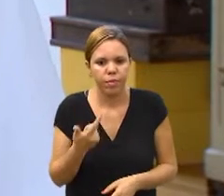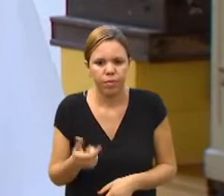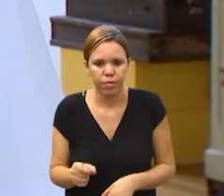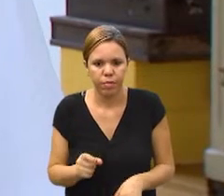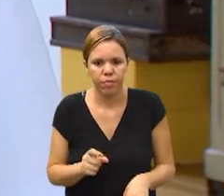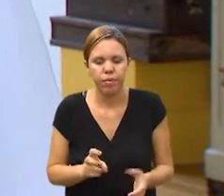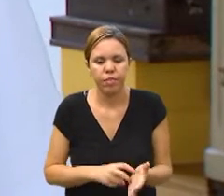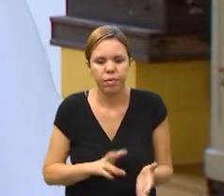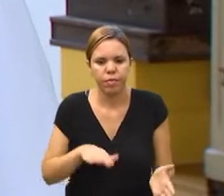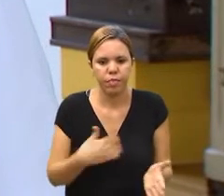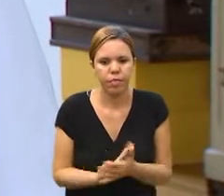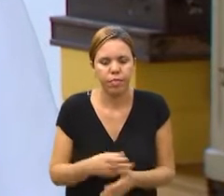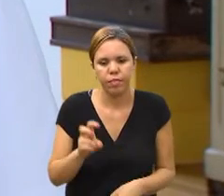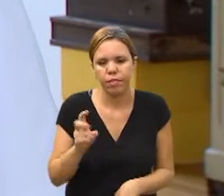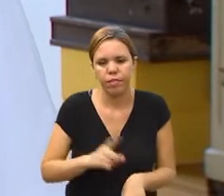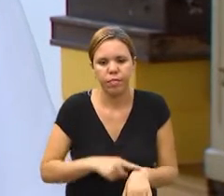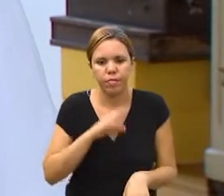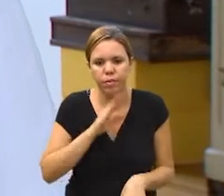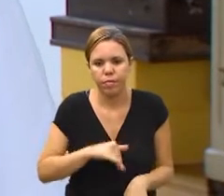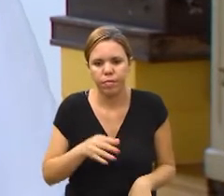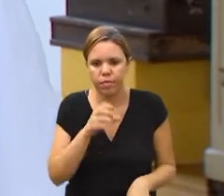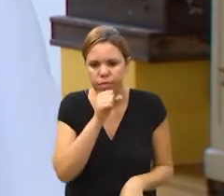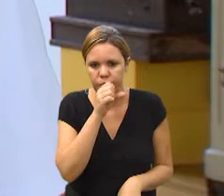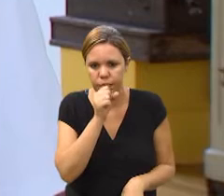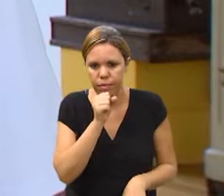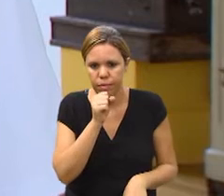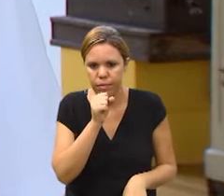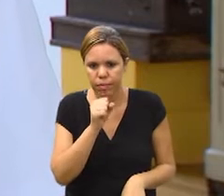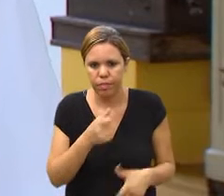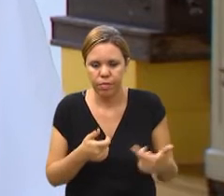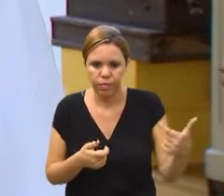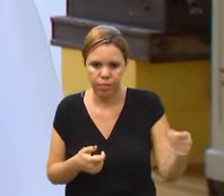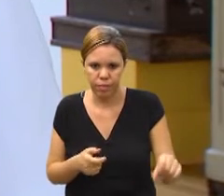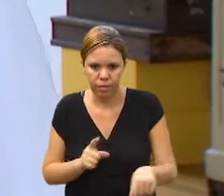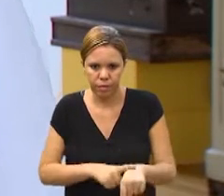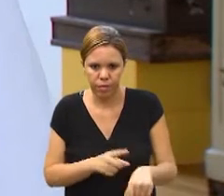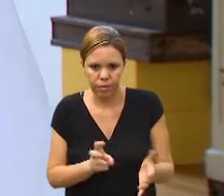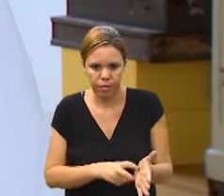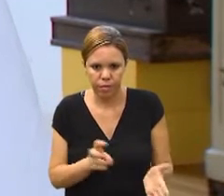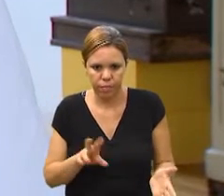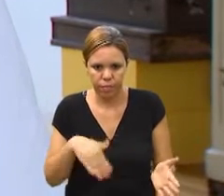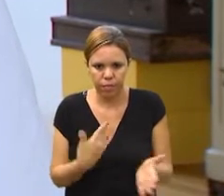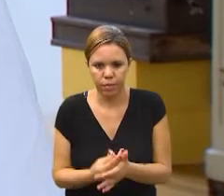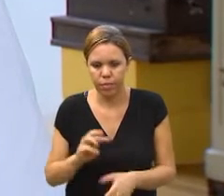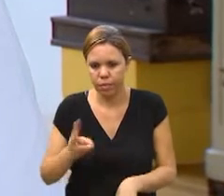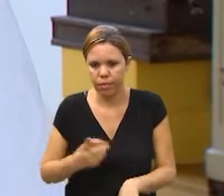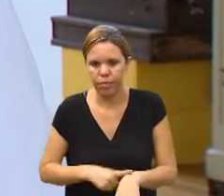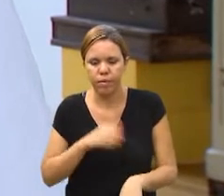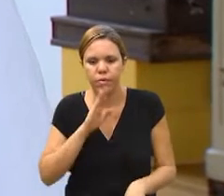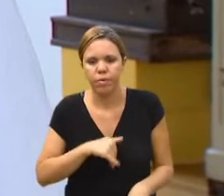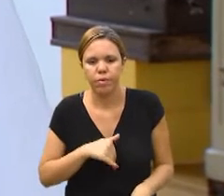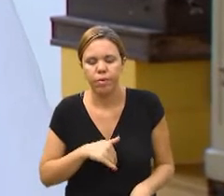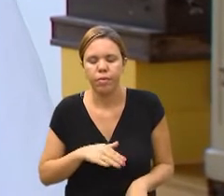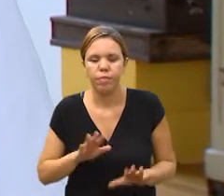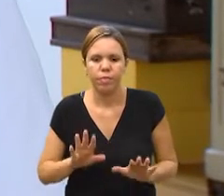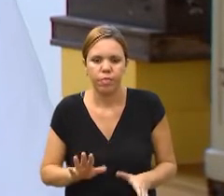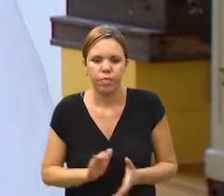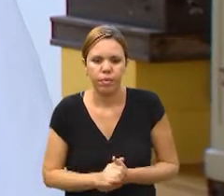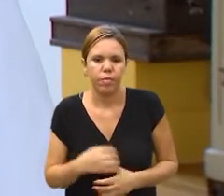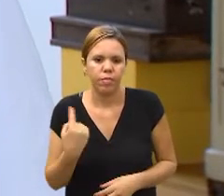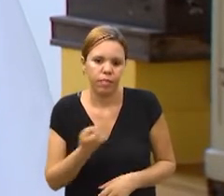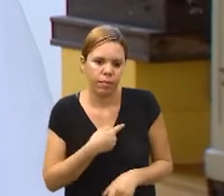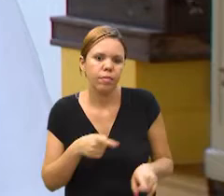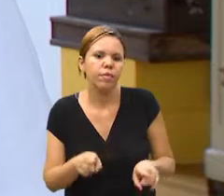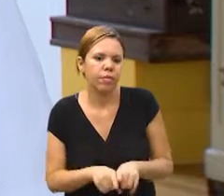10 às 17 horas e aos sábados, das 10 às 15 horas. No entanto, nós